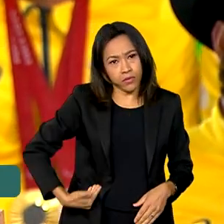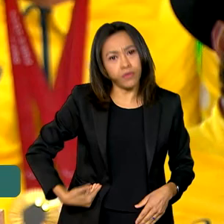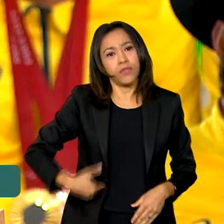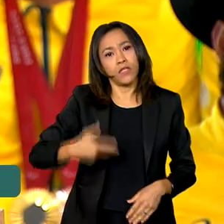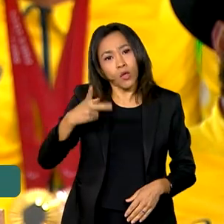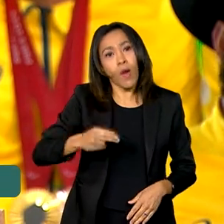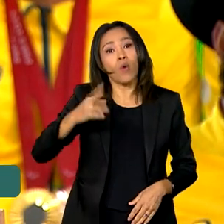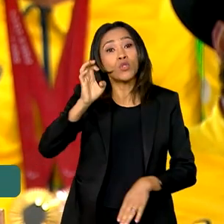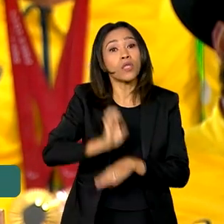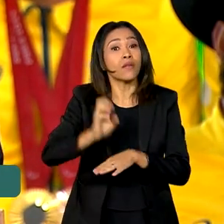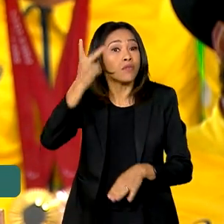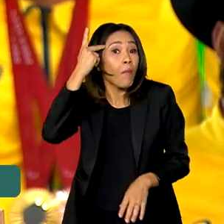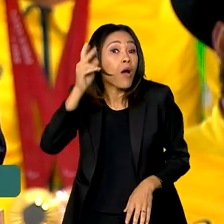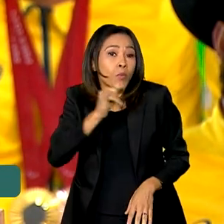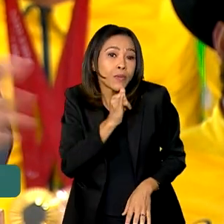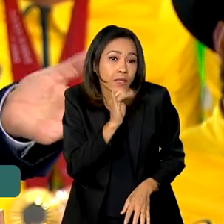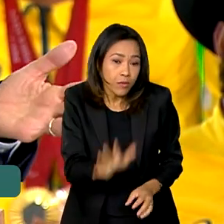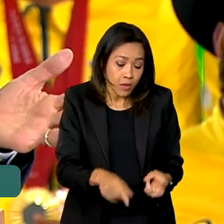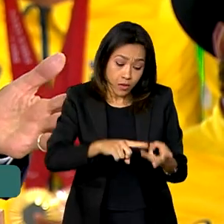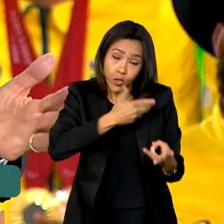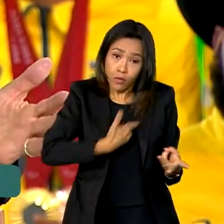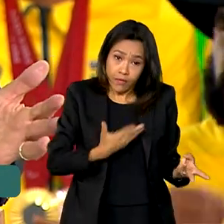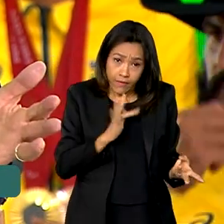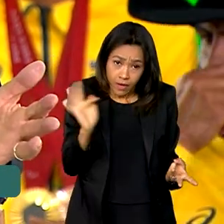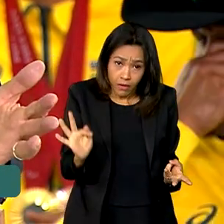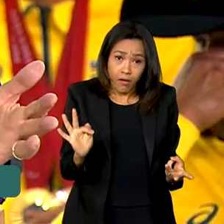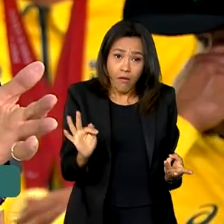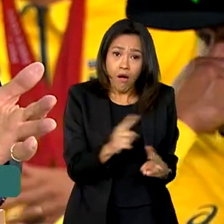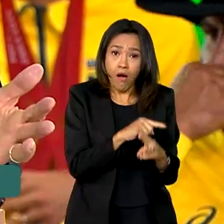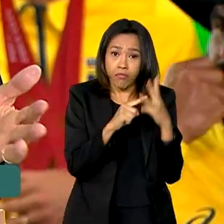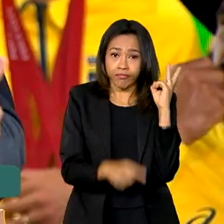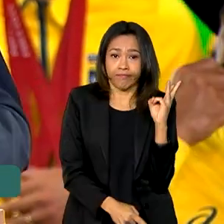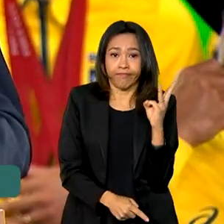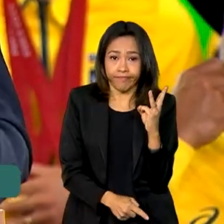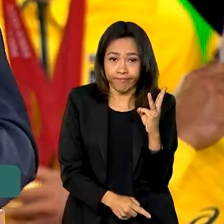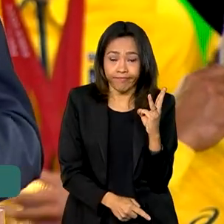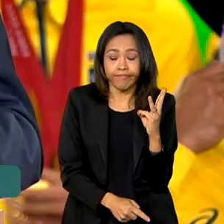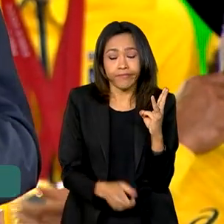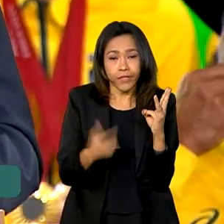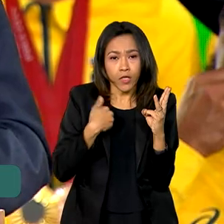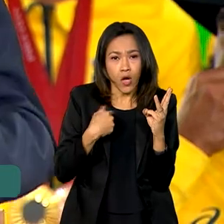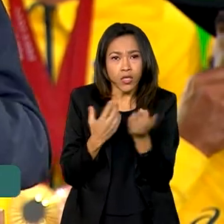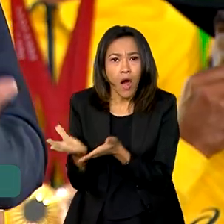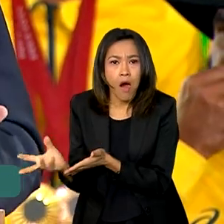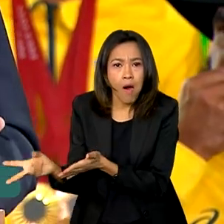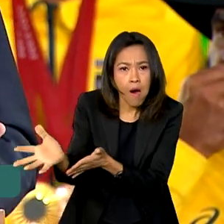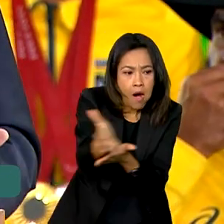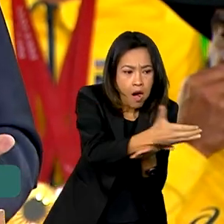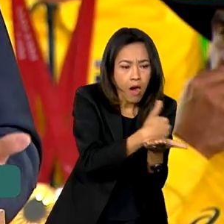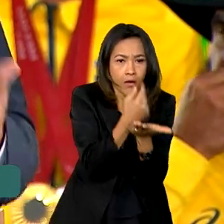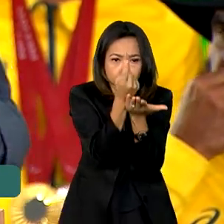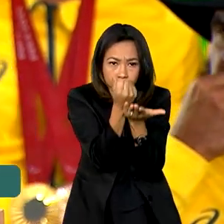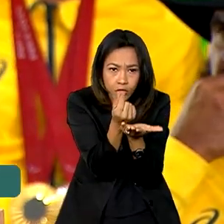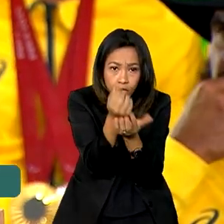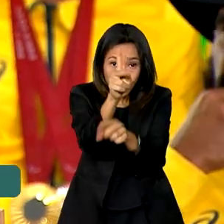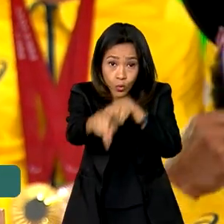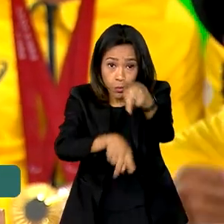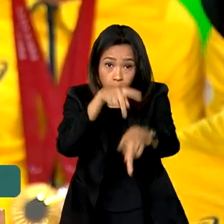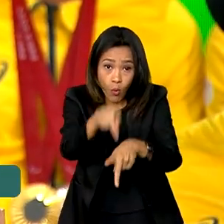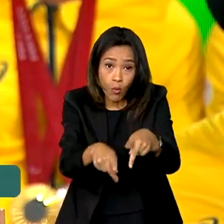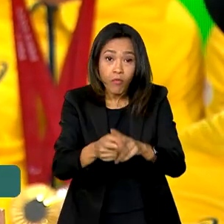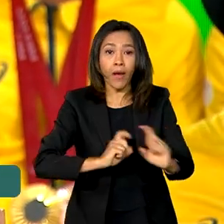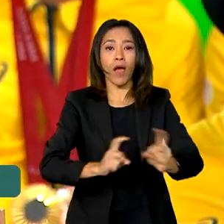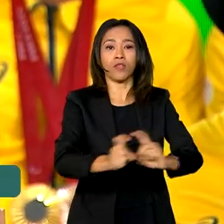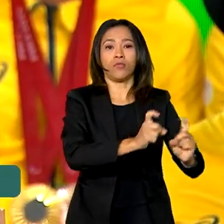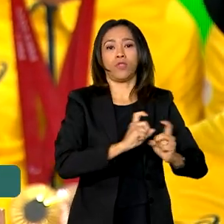de São Paulo, e quem tem que fazer isso é o governo federal. A gente arrecada dinheiro do povo para administrar o